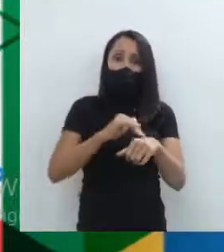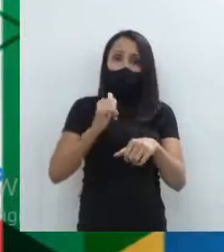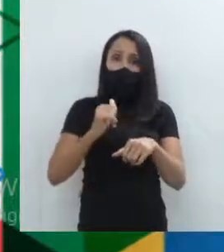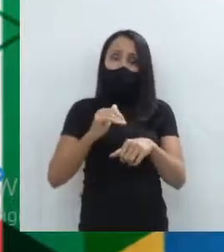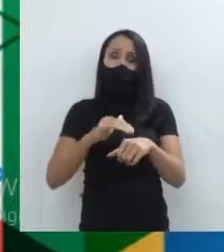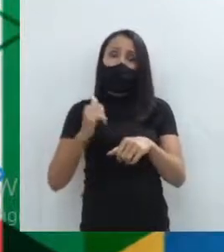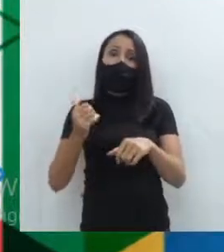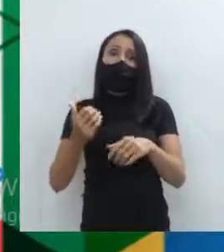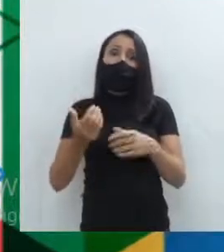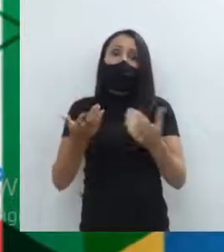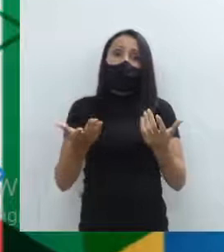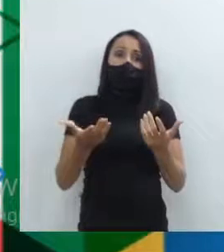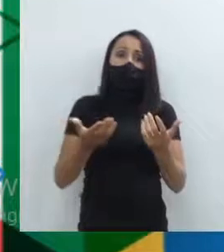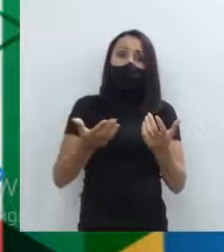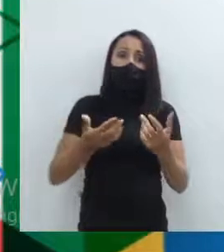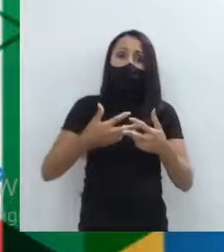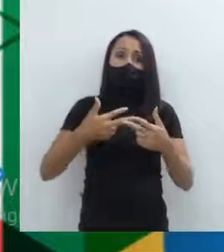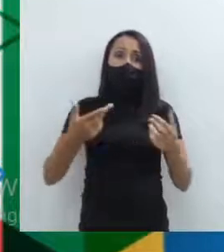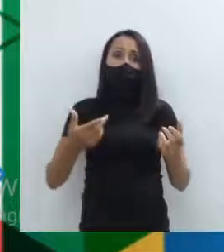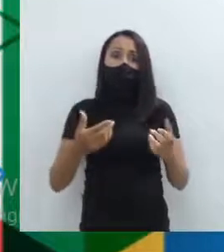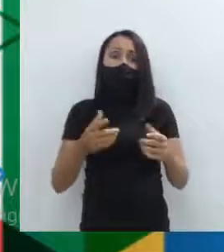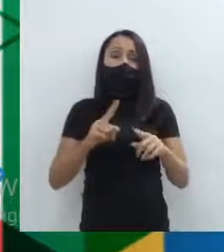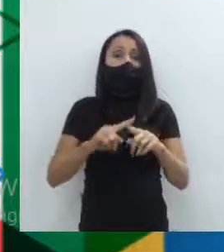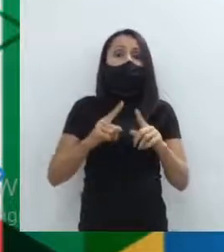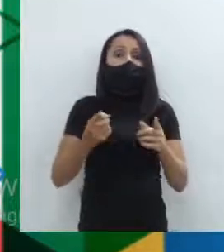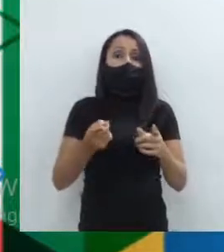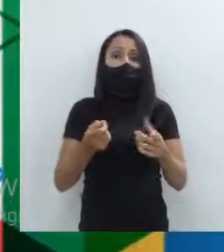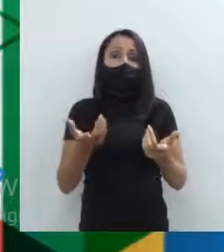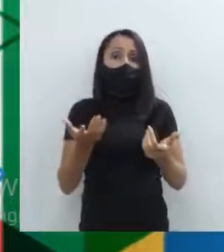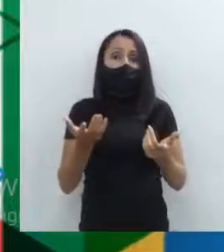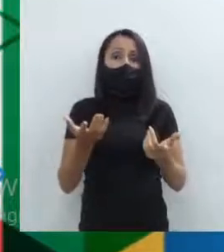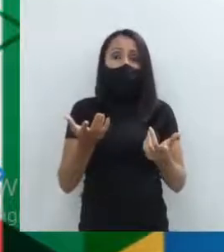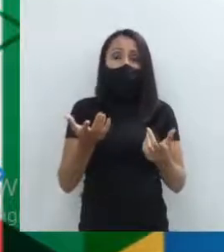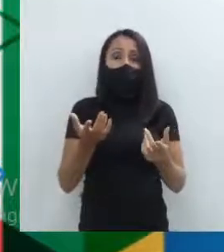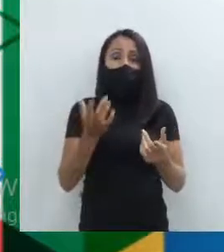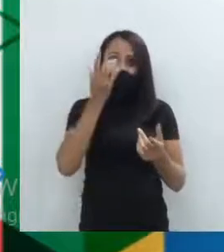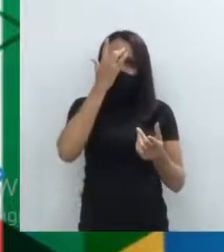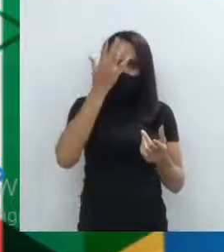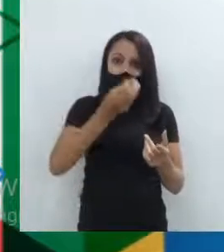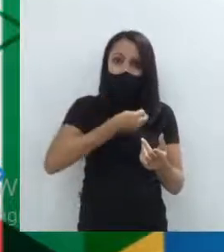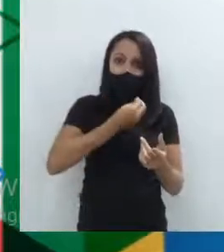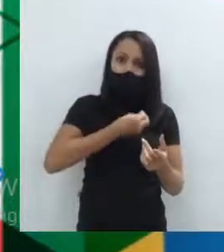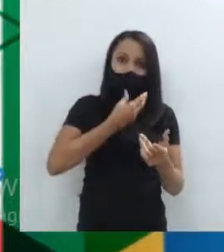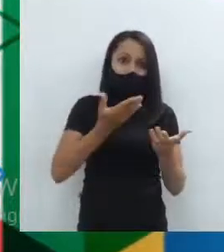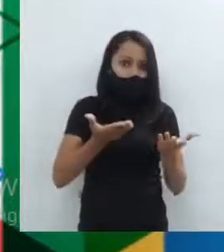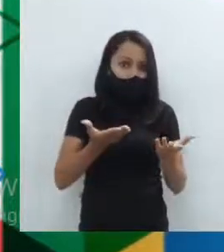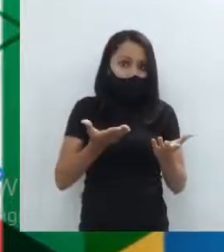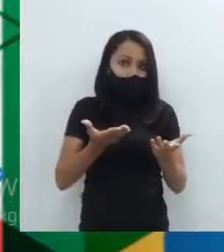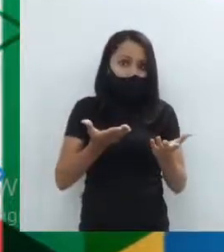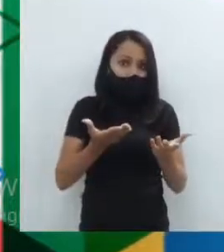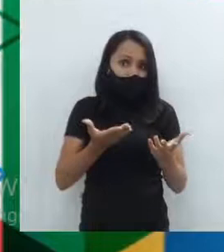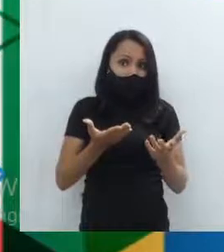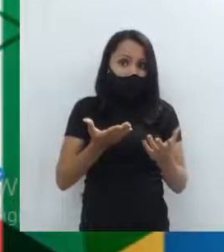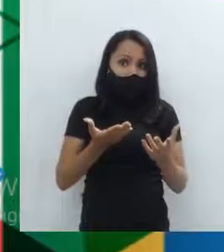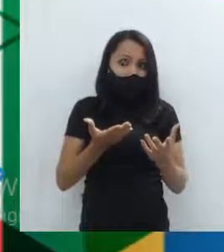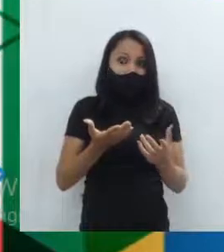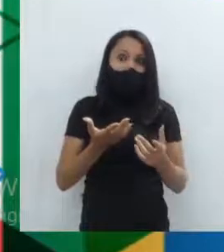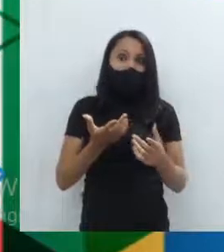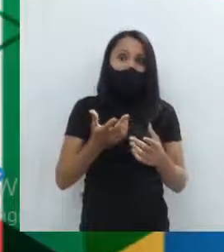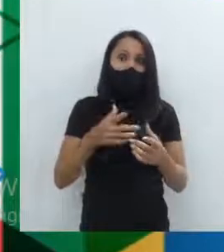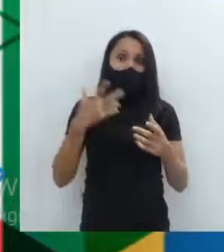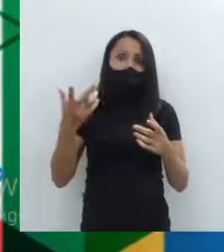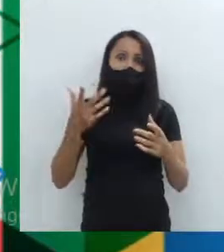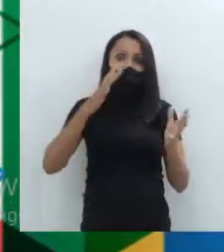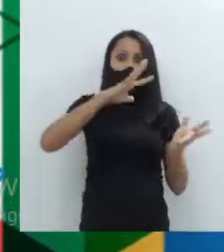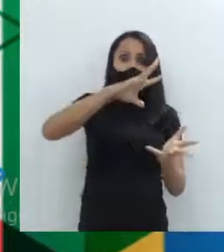aventura, porém não é fácil viver. É fácil viver? É fácil estar entrelaçado assim nesse